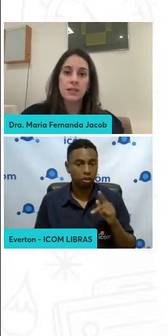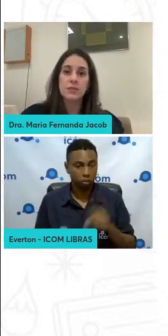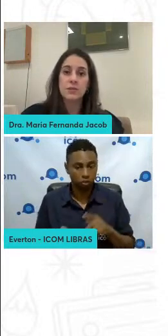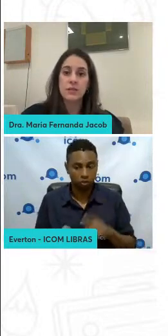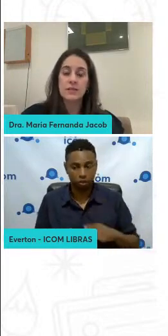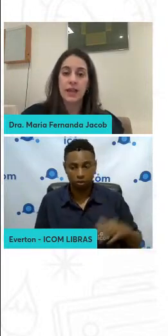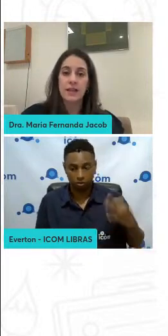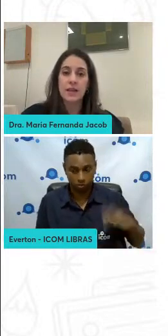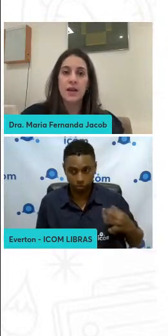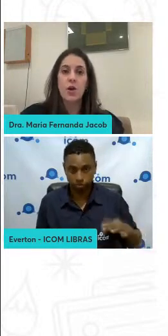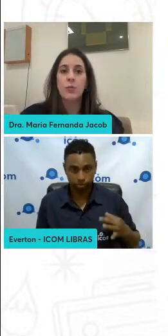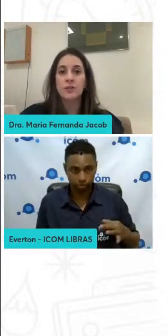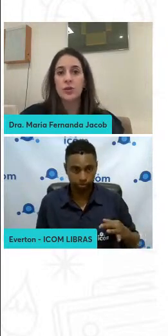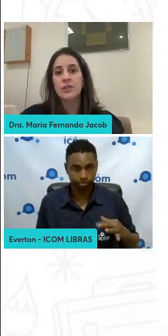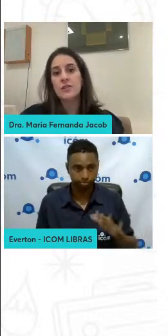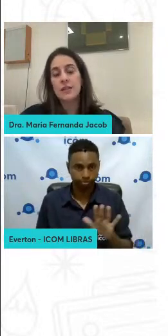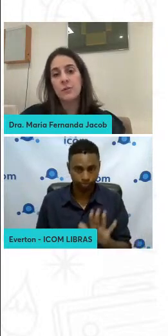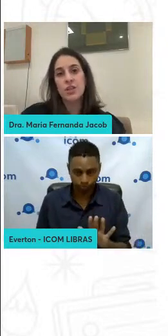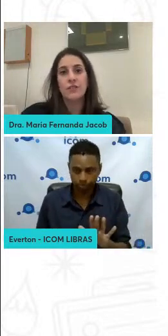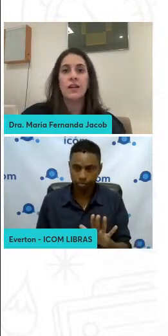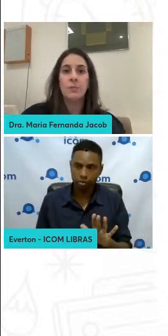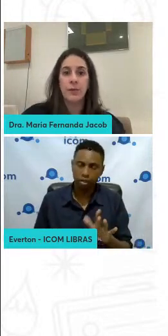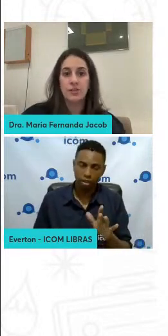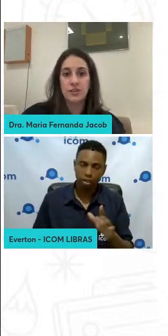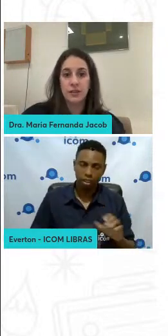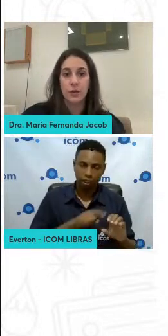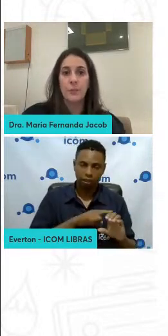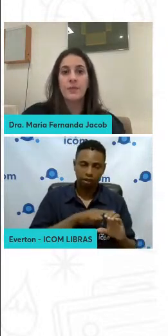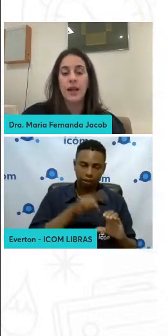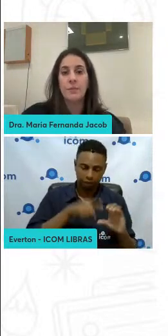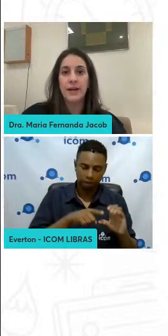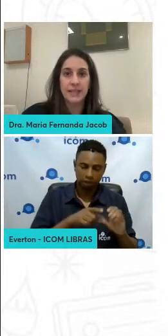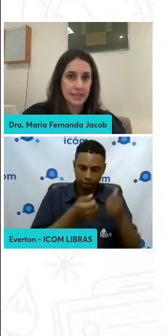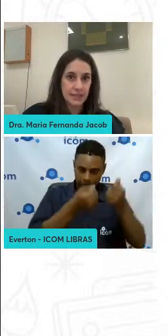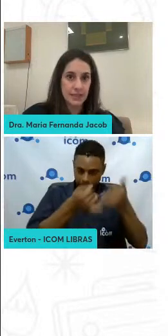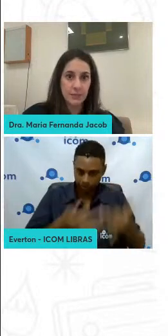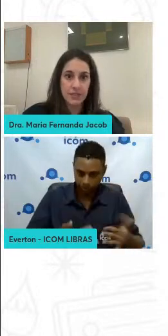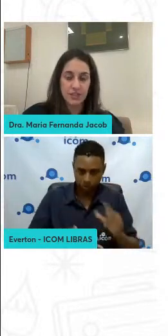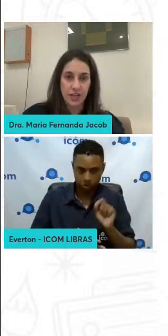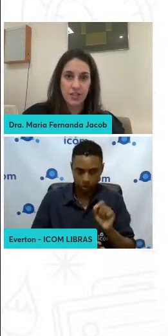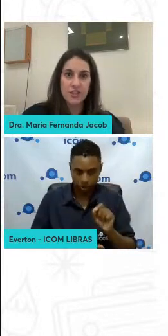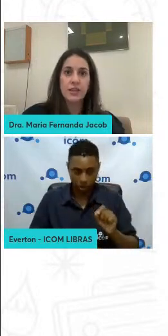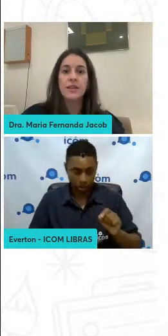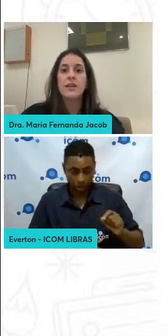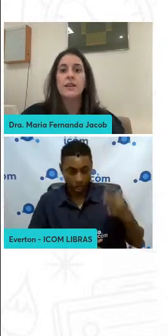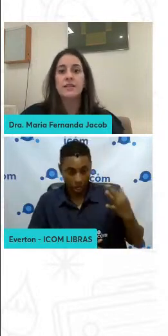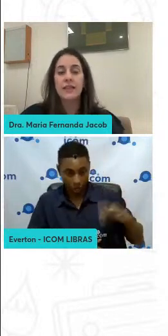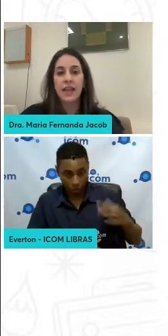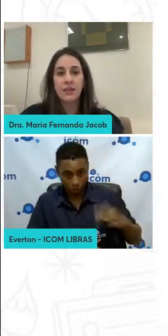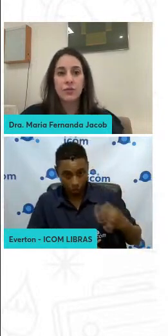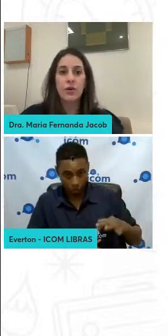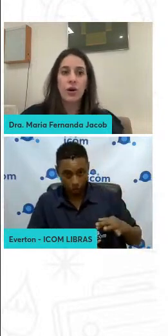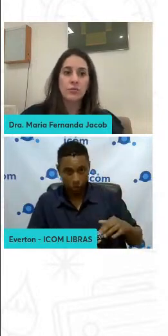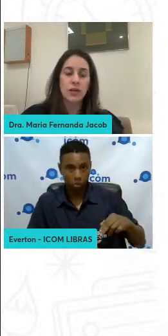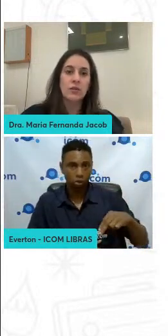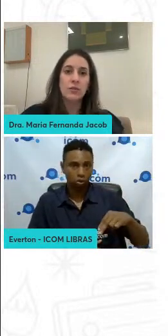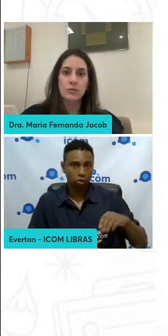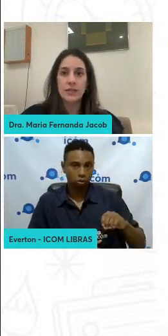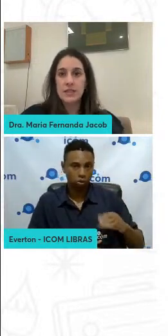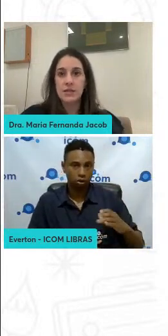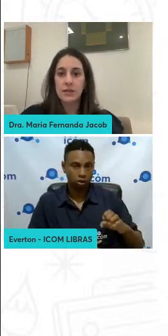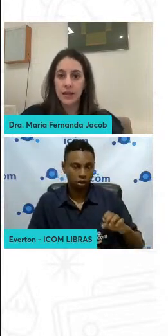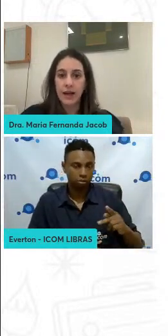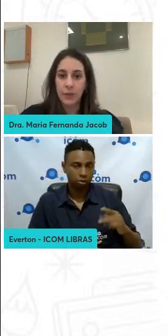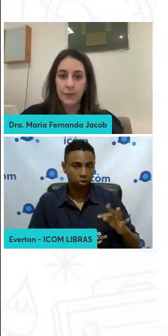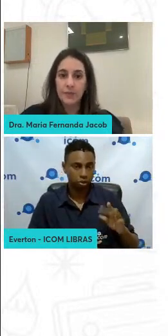tem descrito isso na ciência. Uma dor nociceptiva, ela pode, então, aparecer para a gente tendo ou não